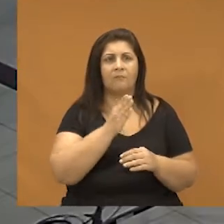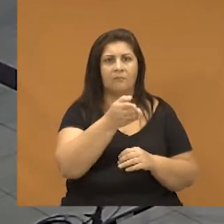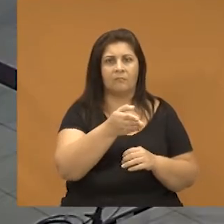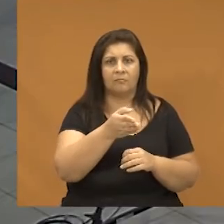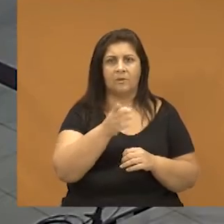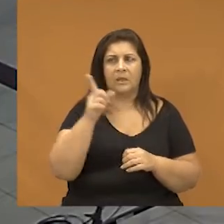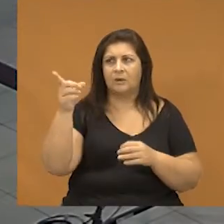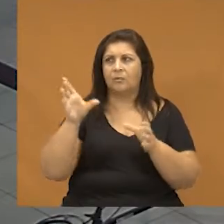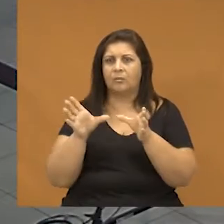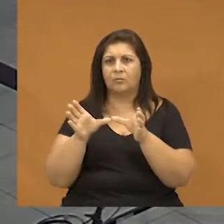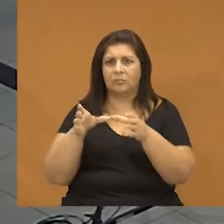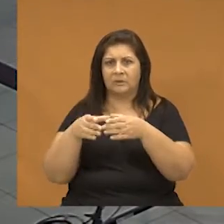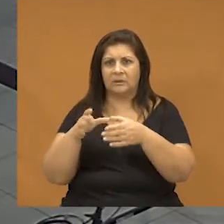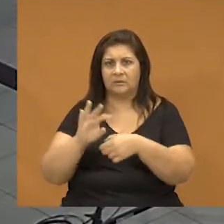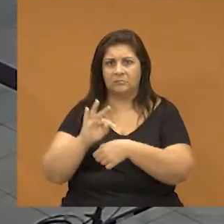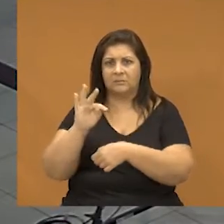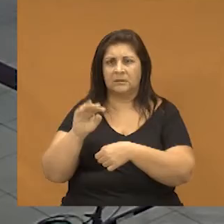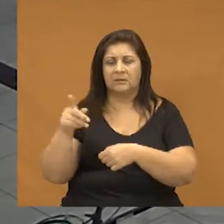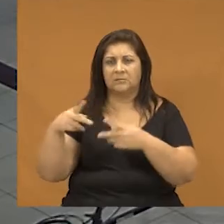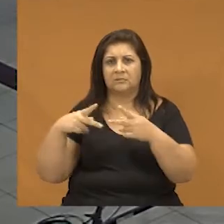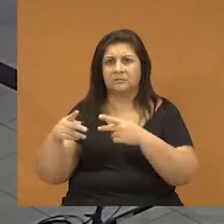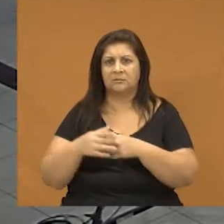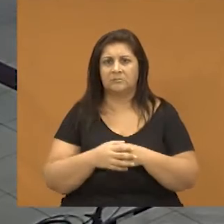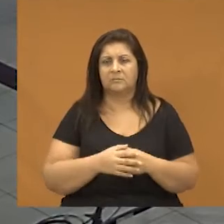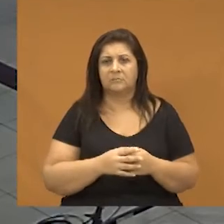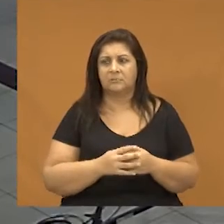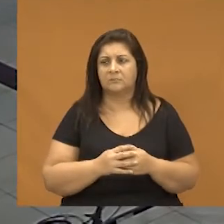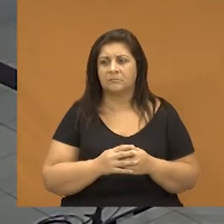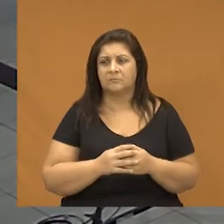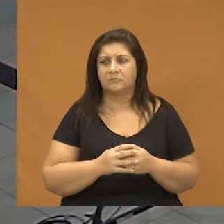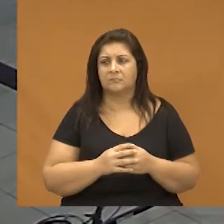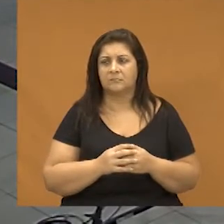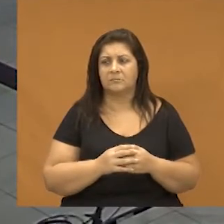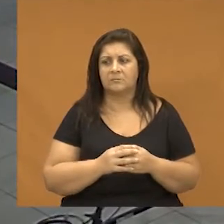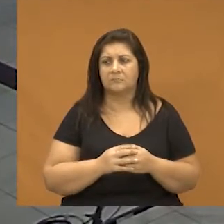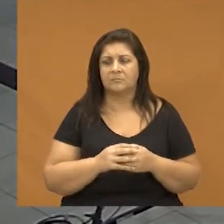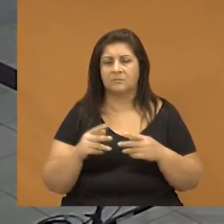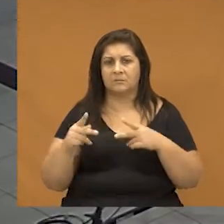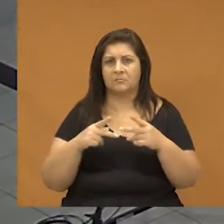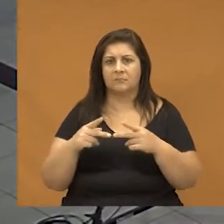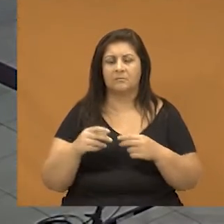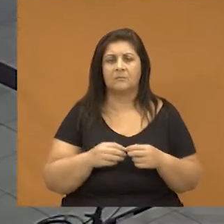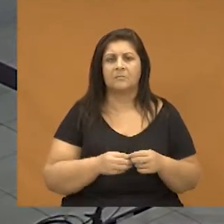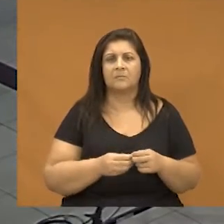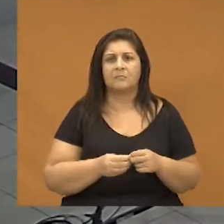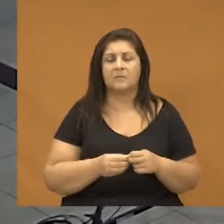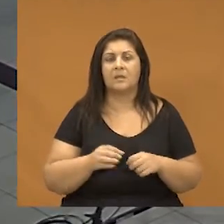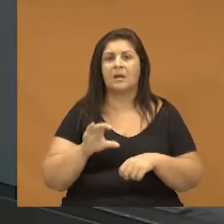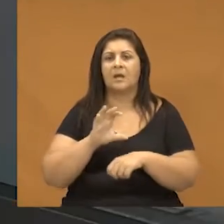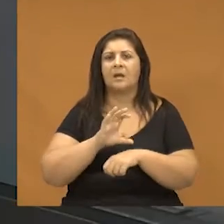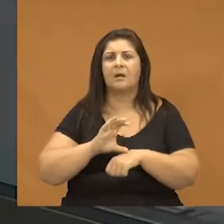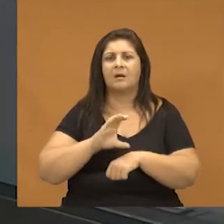coordenadora Miriam Alckmin, e ela, lá no Consavap São José dos Campos, que é a coordenadora